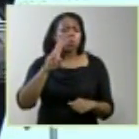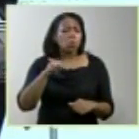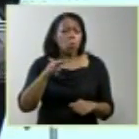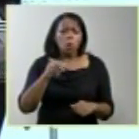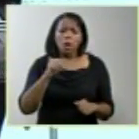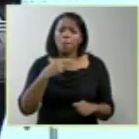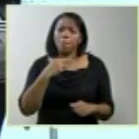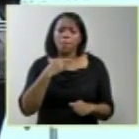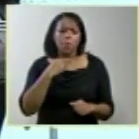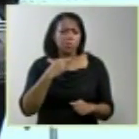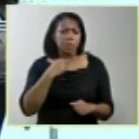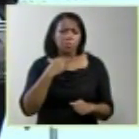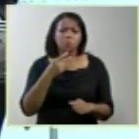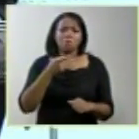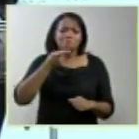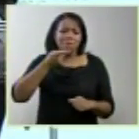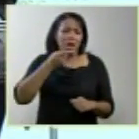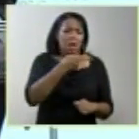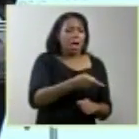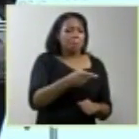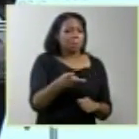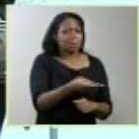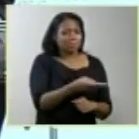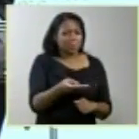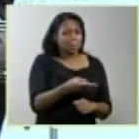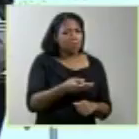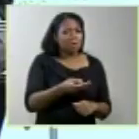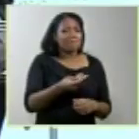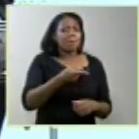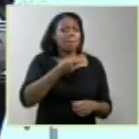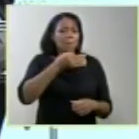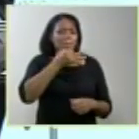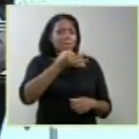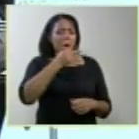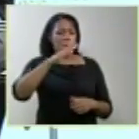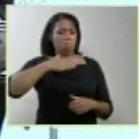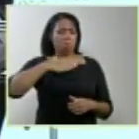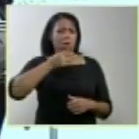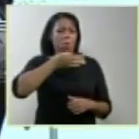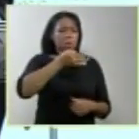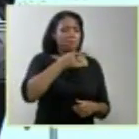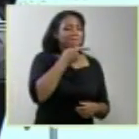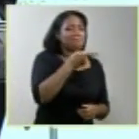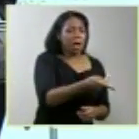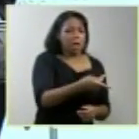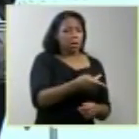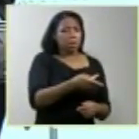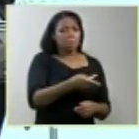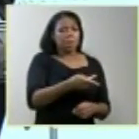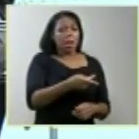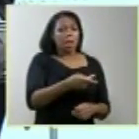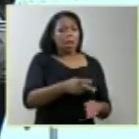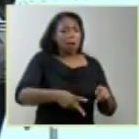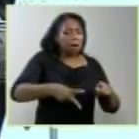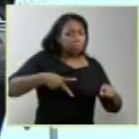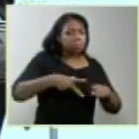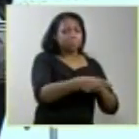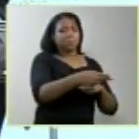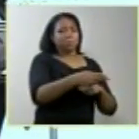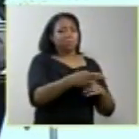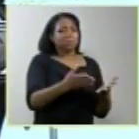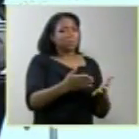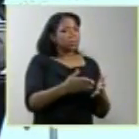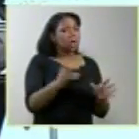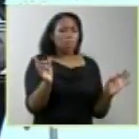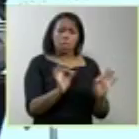opinião pessoal para os nossos pacientes. Porque a nossa opinião pessoal pouco importa para aquele casal que tem a sua história